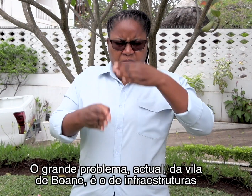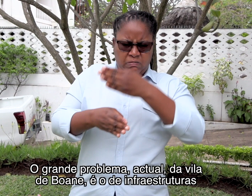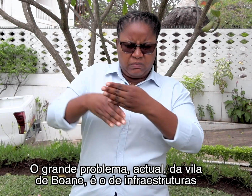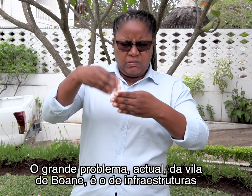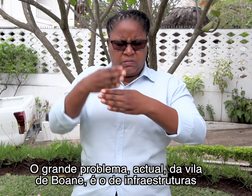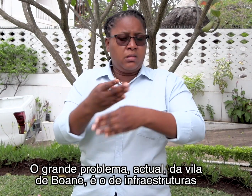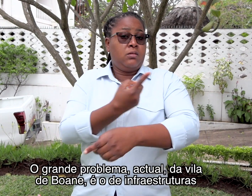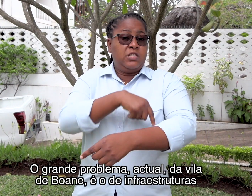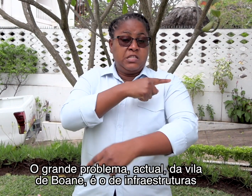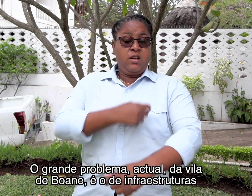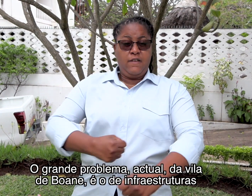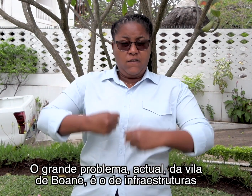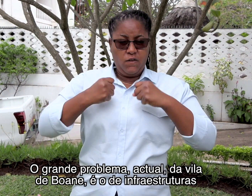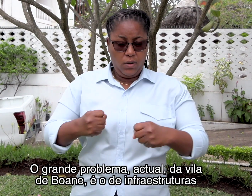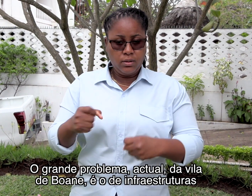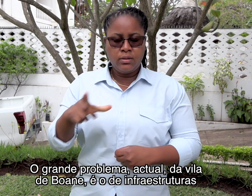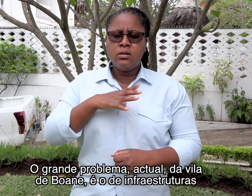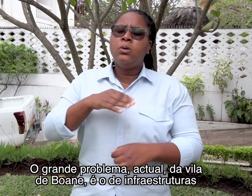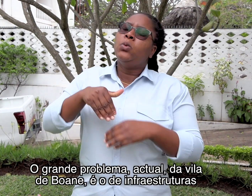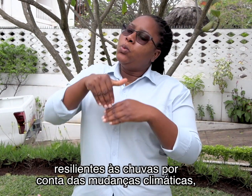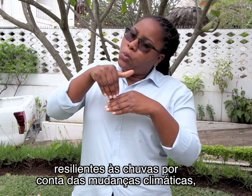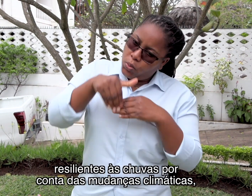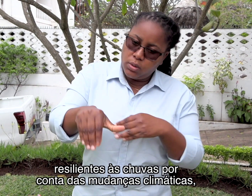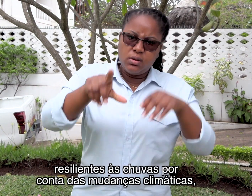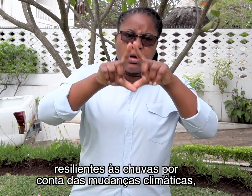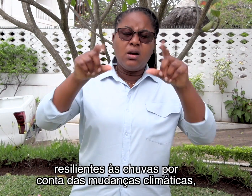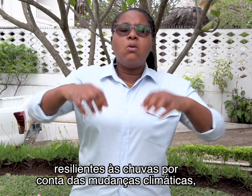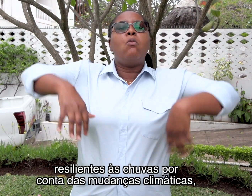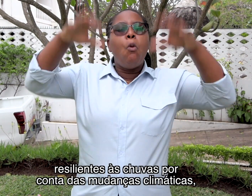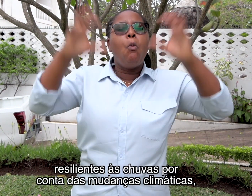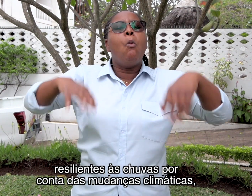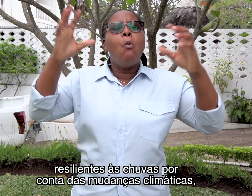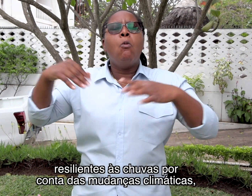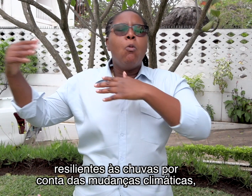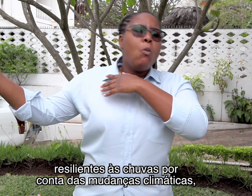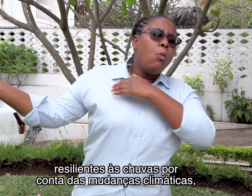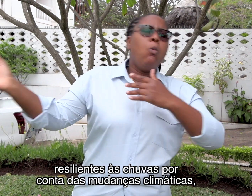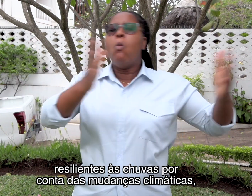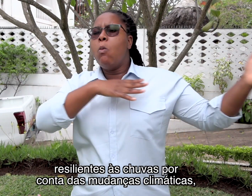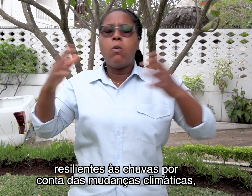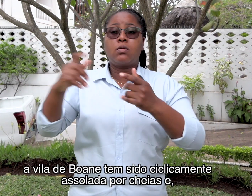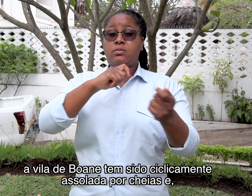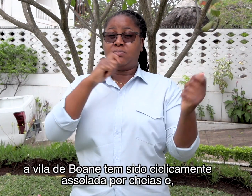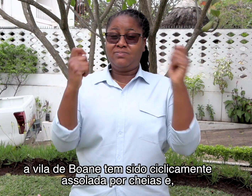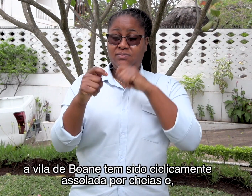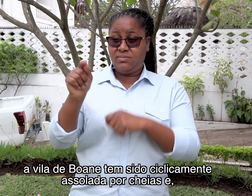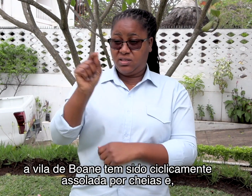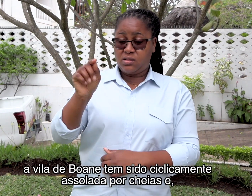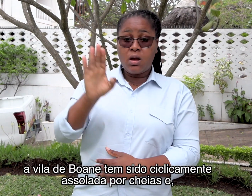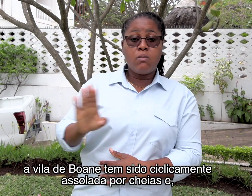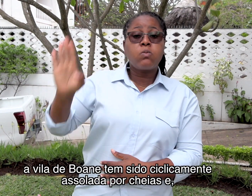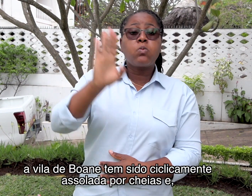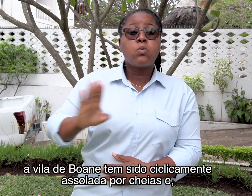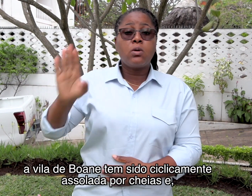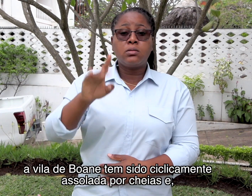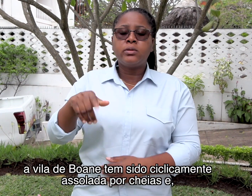O grande problema atual da vila de Boane é o de infraestruturas resilientes às chuvas. Por conta das mudanças climáticas, a vila de Boane tem